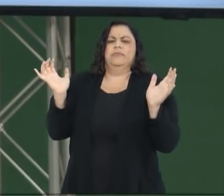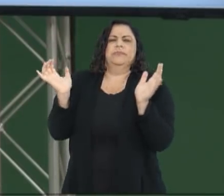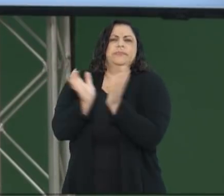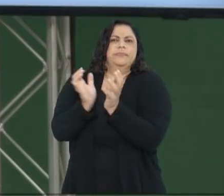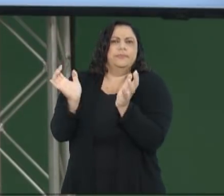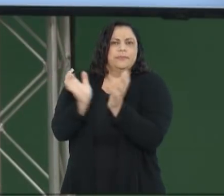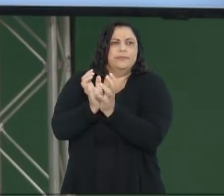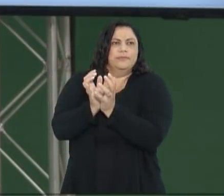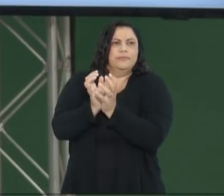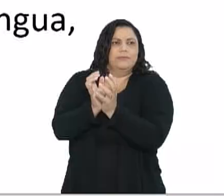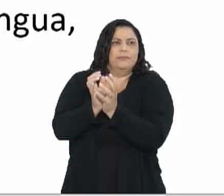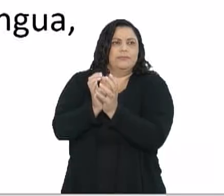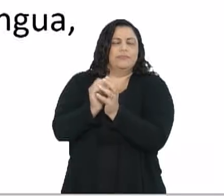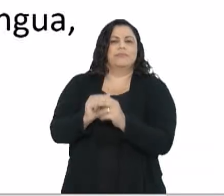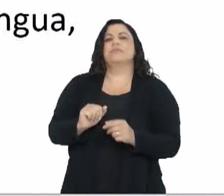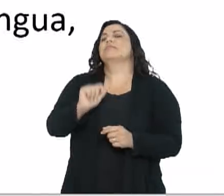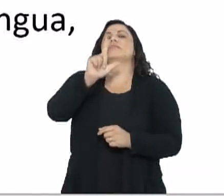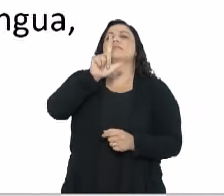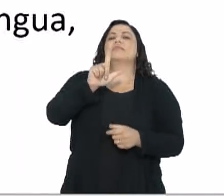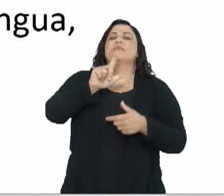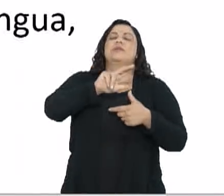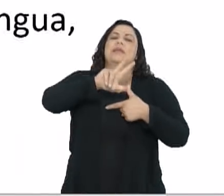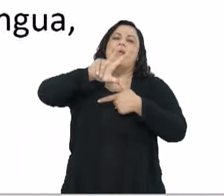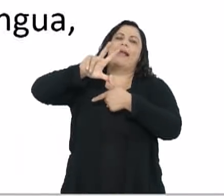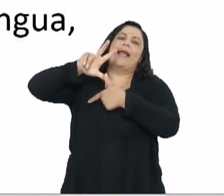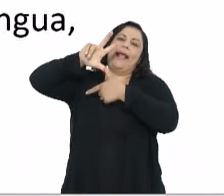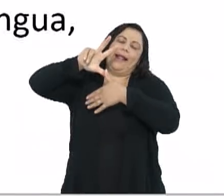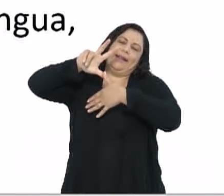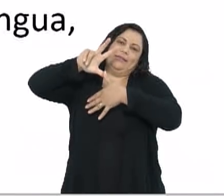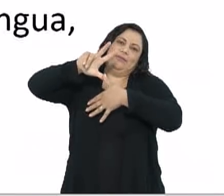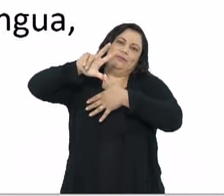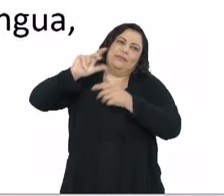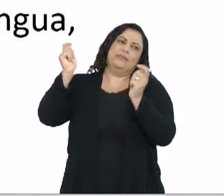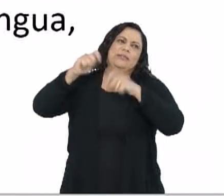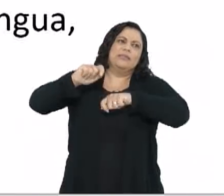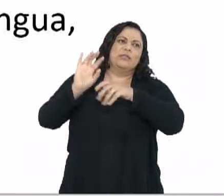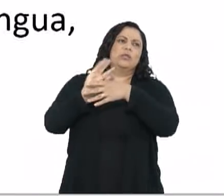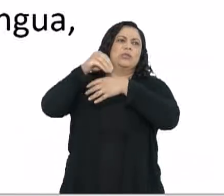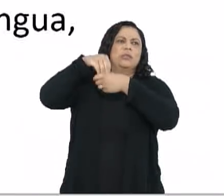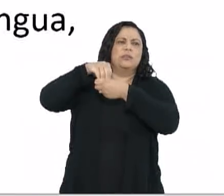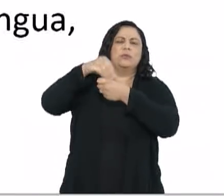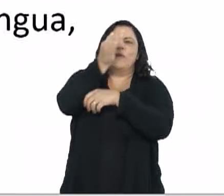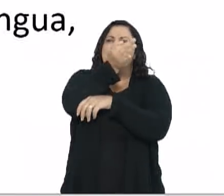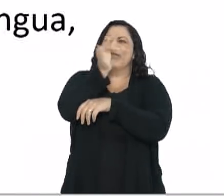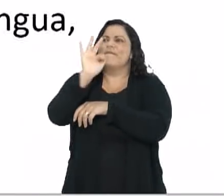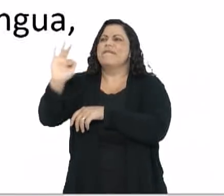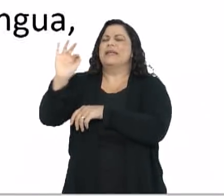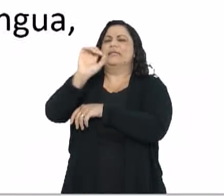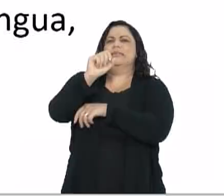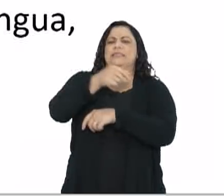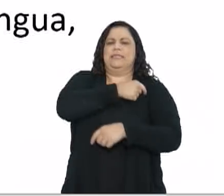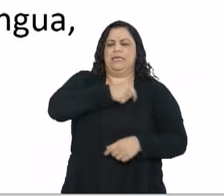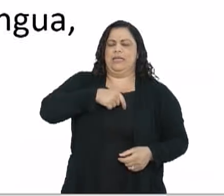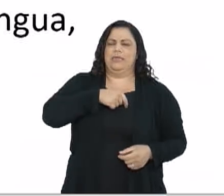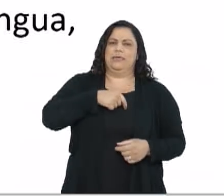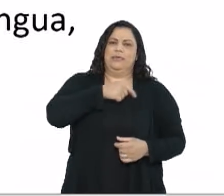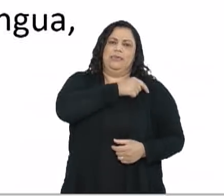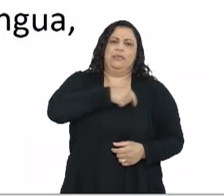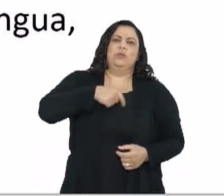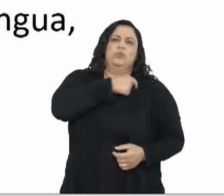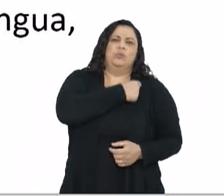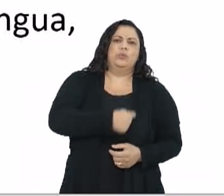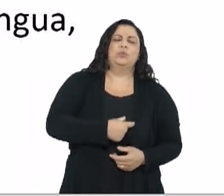O latino, que ocupa a Península Ibérica, França, Suíça, Itália,